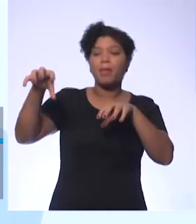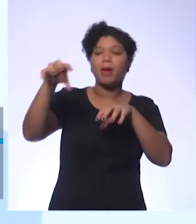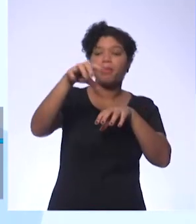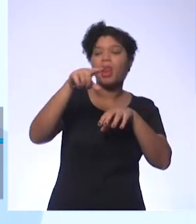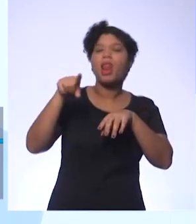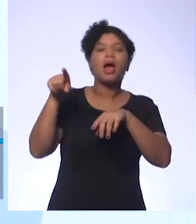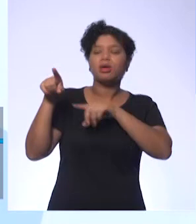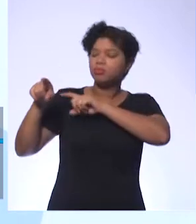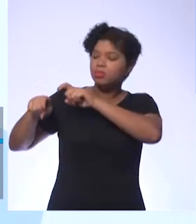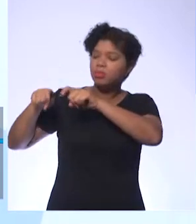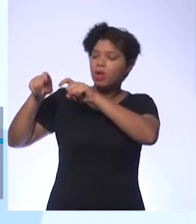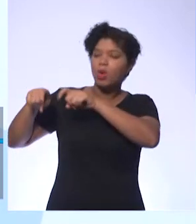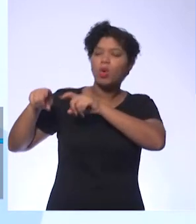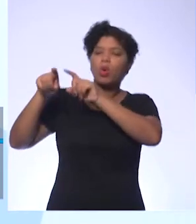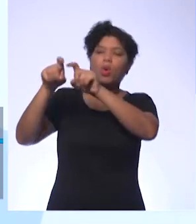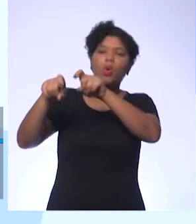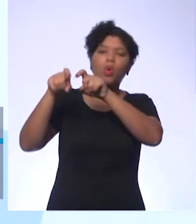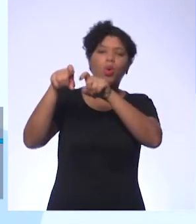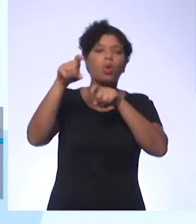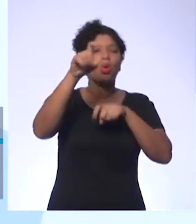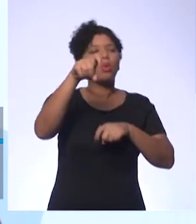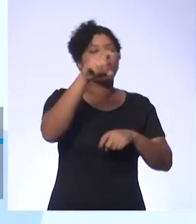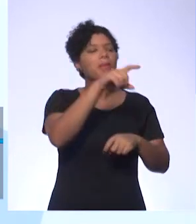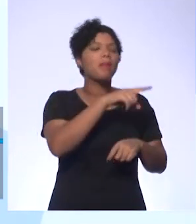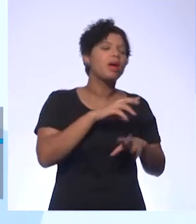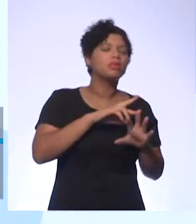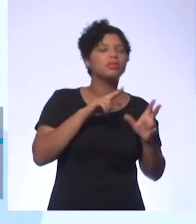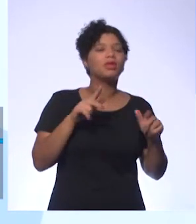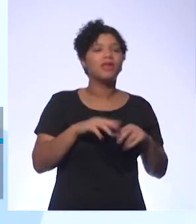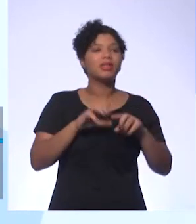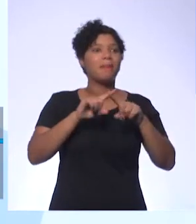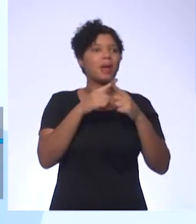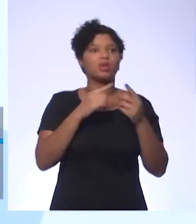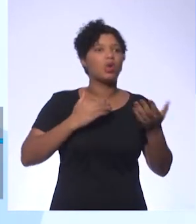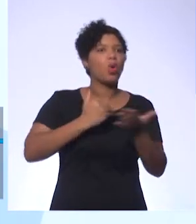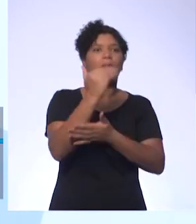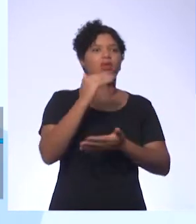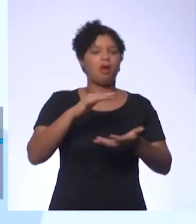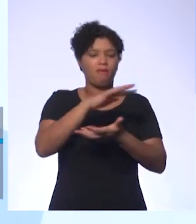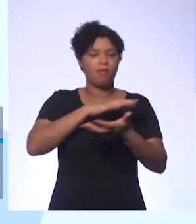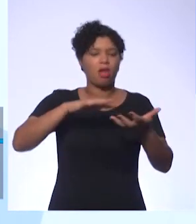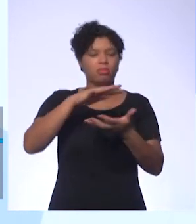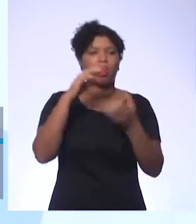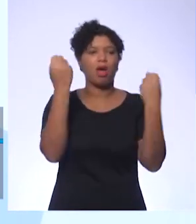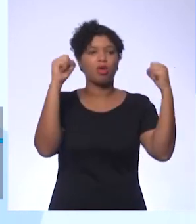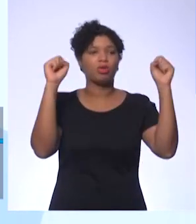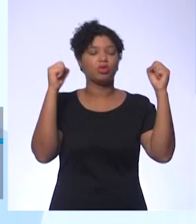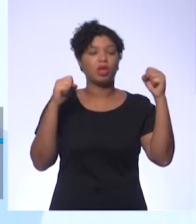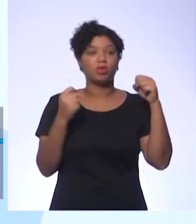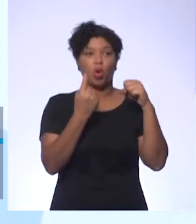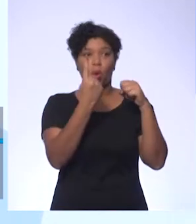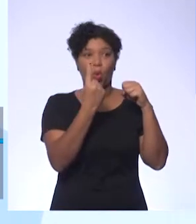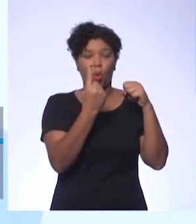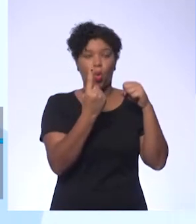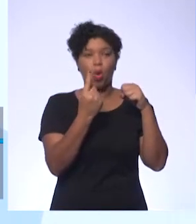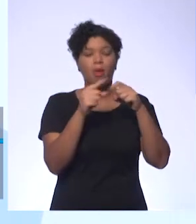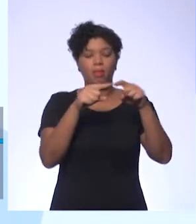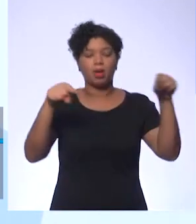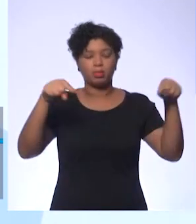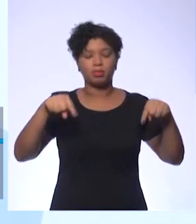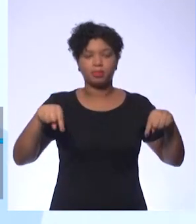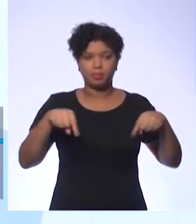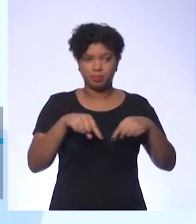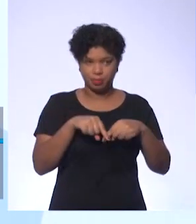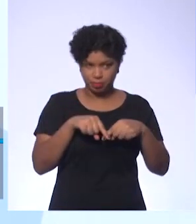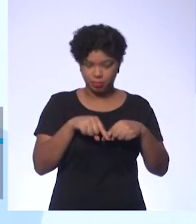de cooperação, etc. Agora aconteceu o processo de revolução industrial. aquela uma sala que tinha um modo de produção